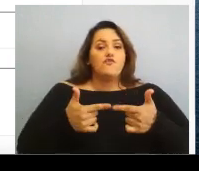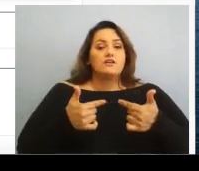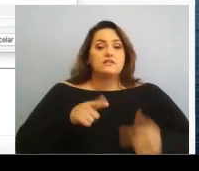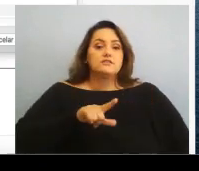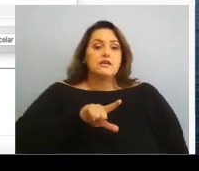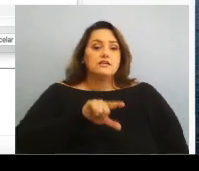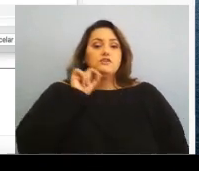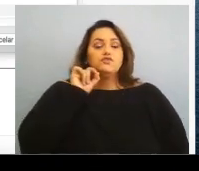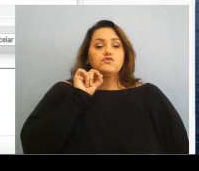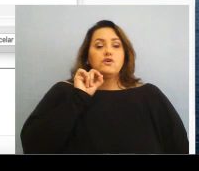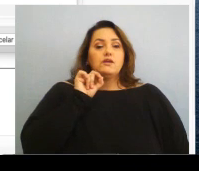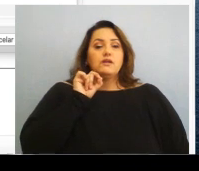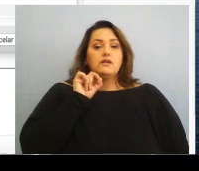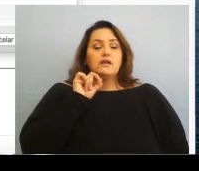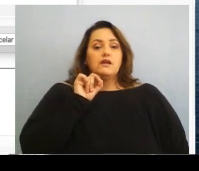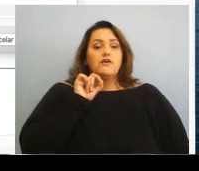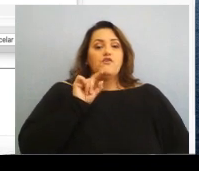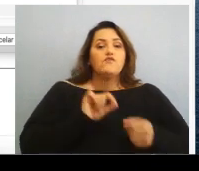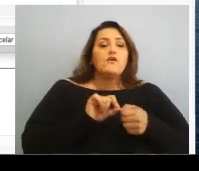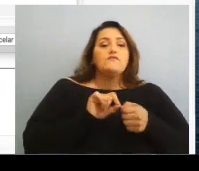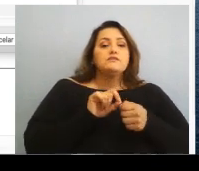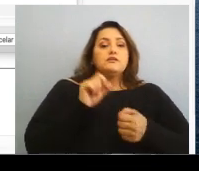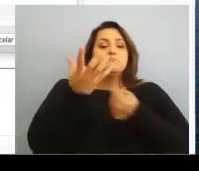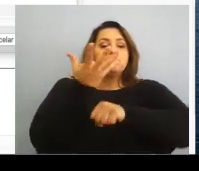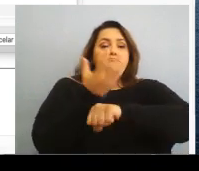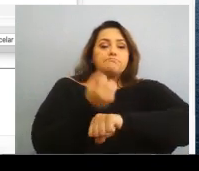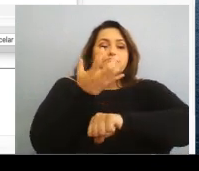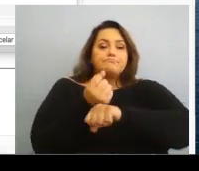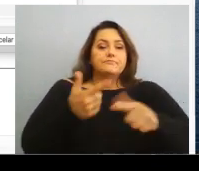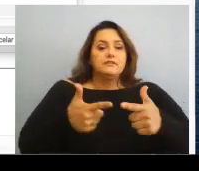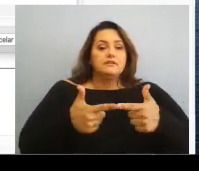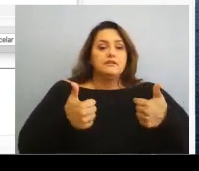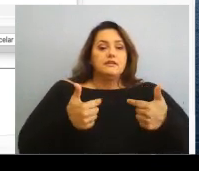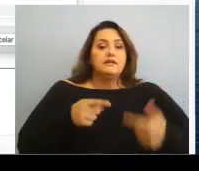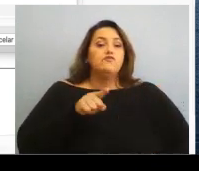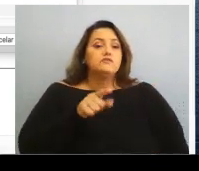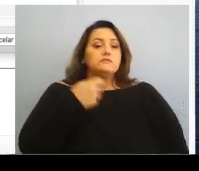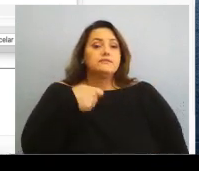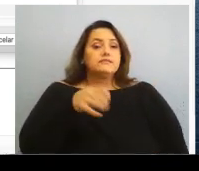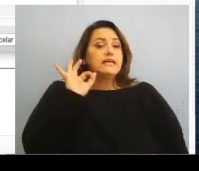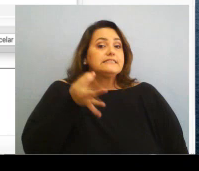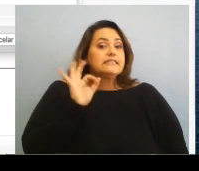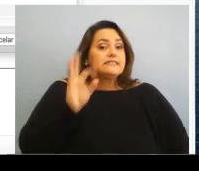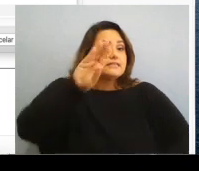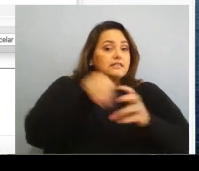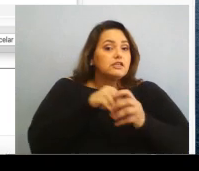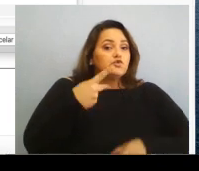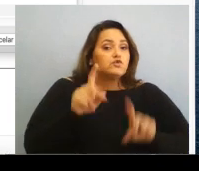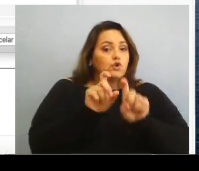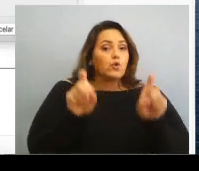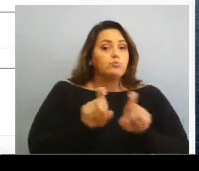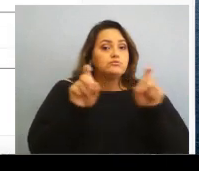vai escolher, vai fazer o upload da licença. Então tenha certeza de que você tenha no computador um upload, e